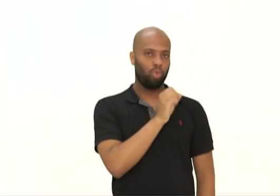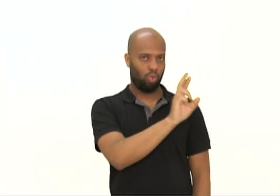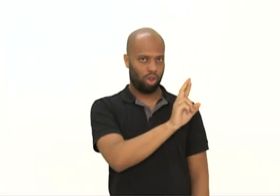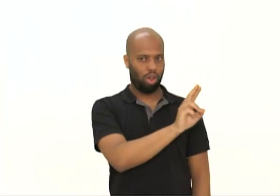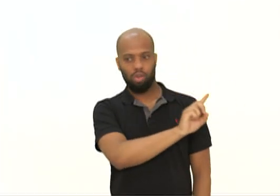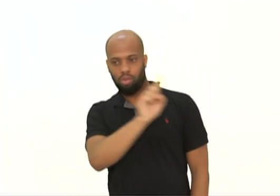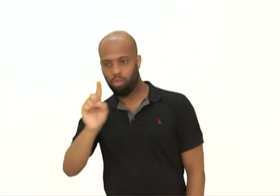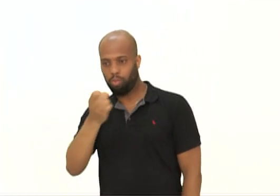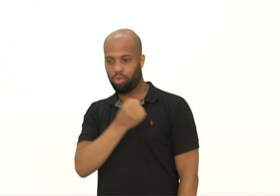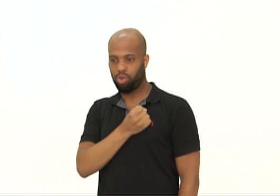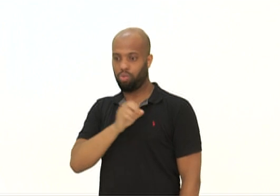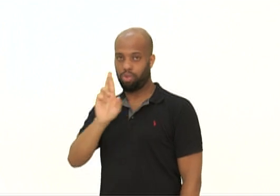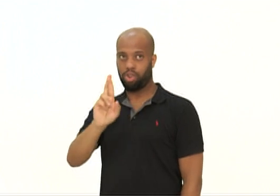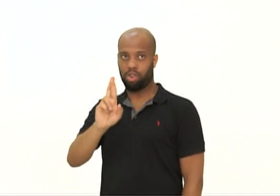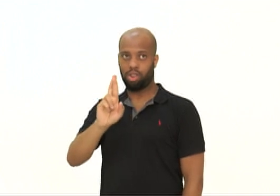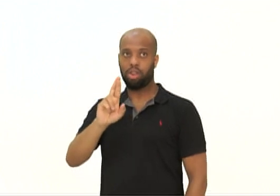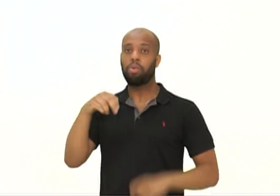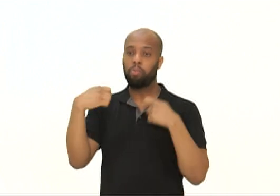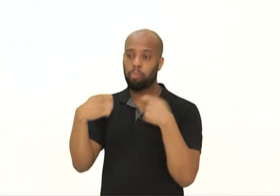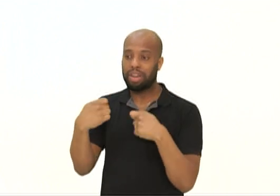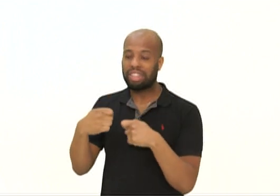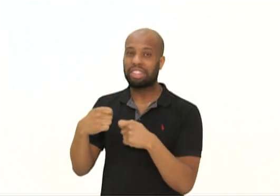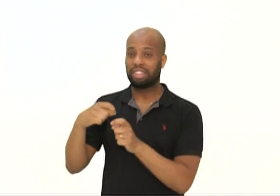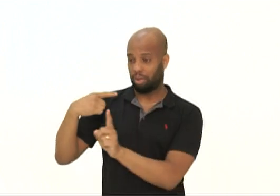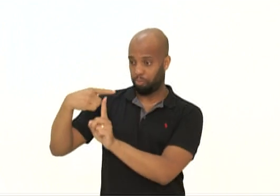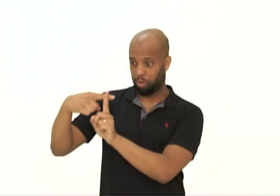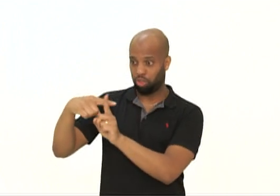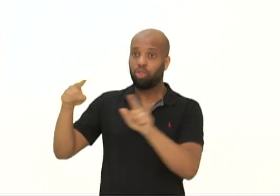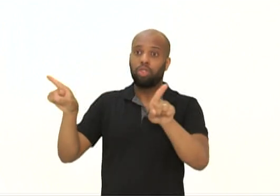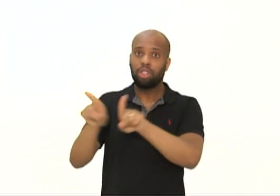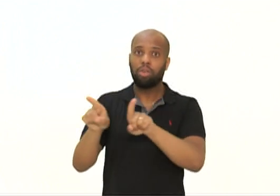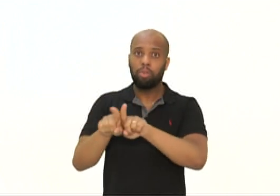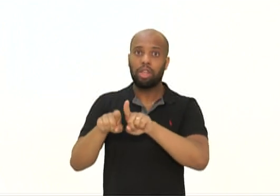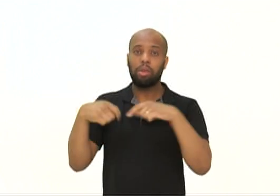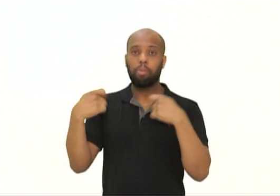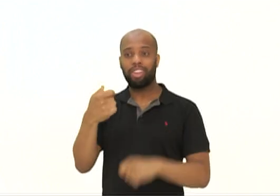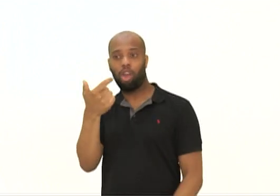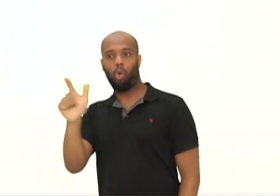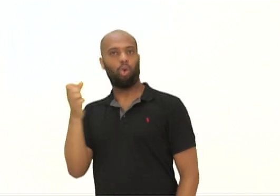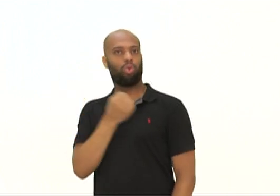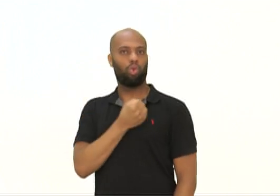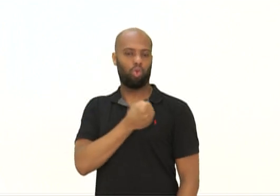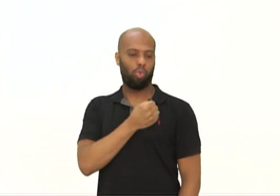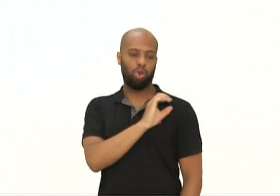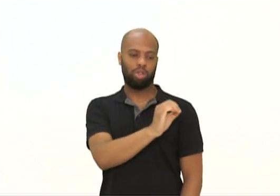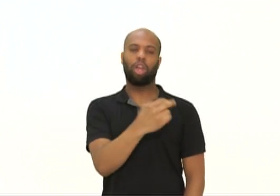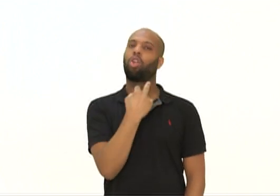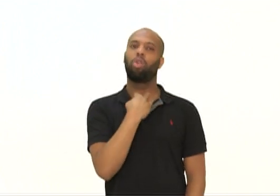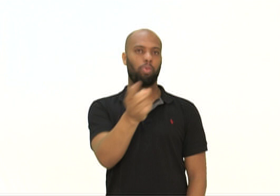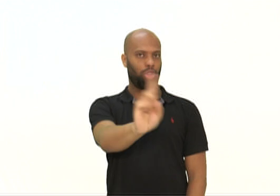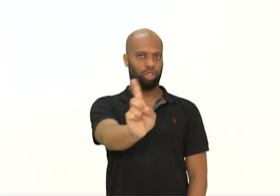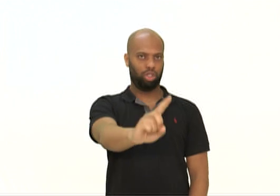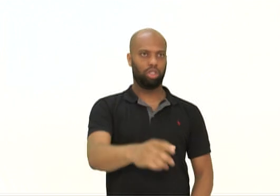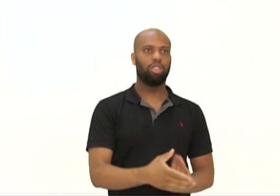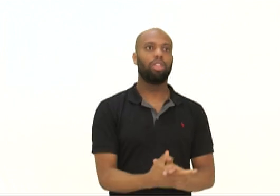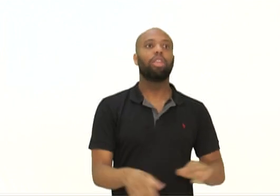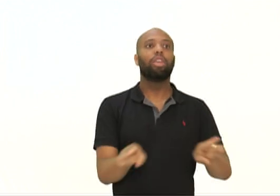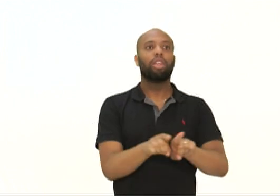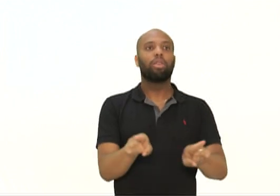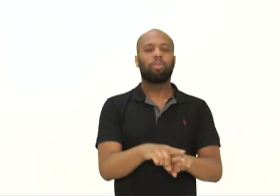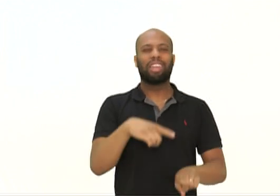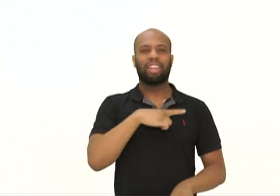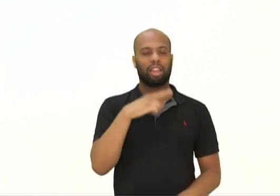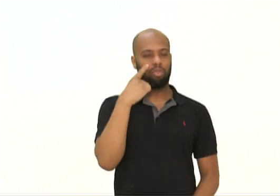reais positivos, maior que zero, no contradomínio, pela expressão f de x igual a x